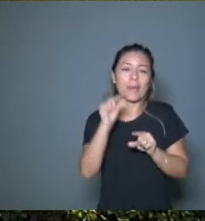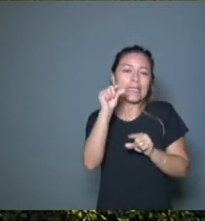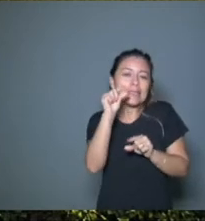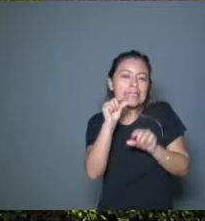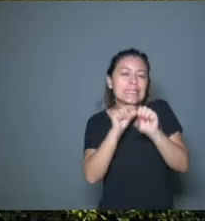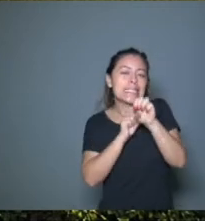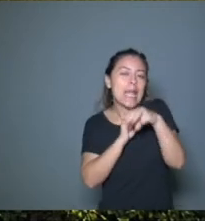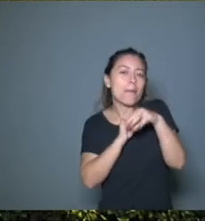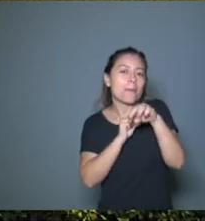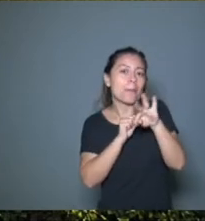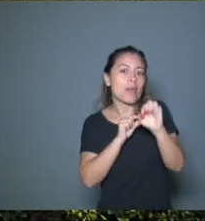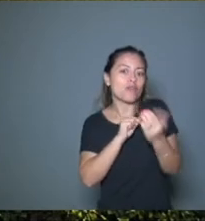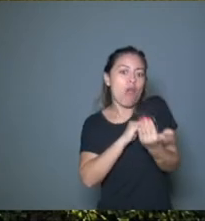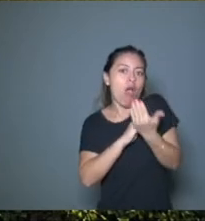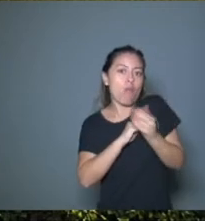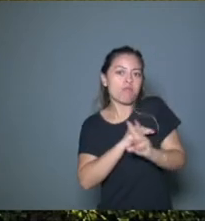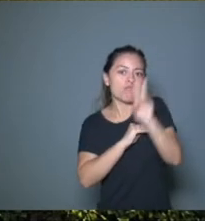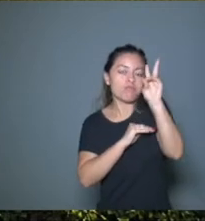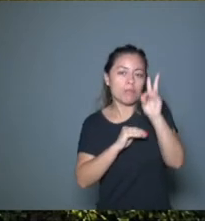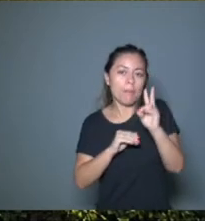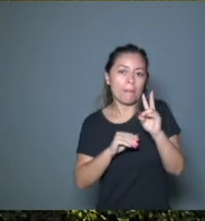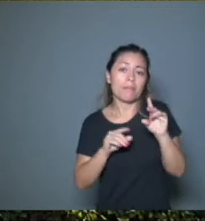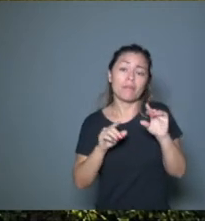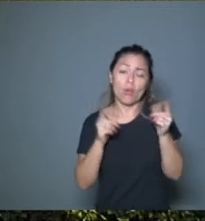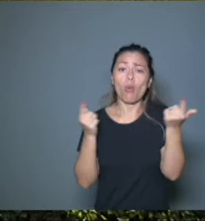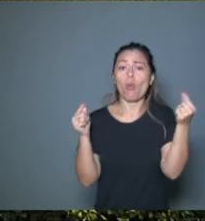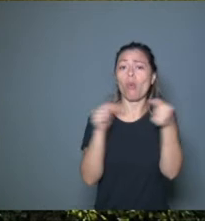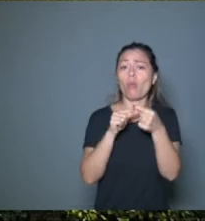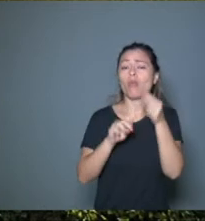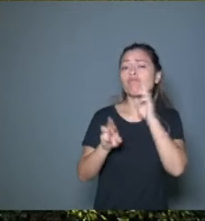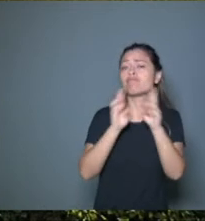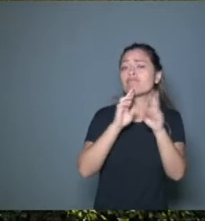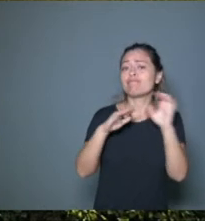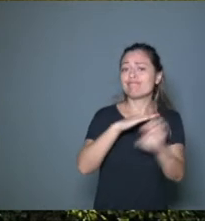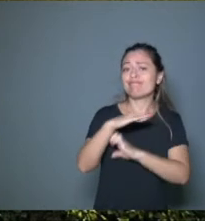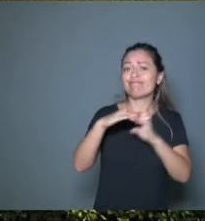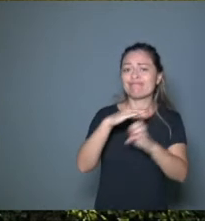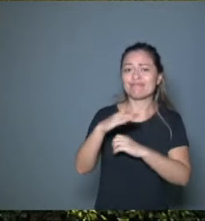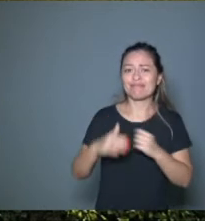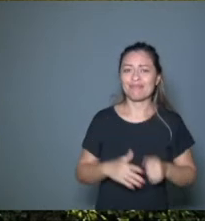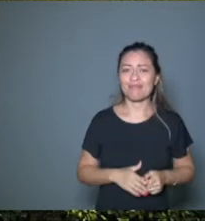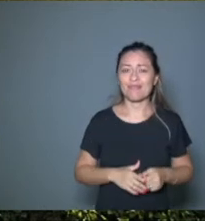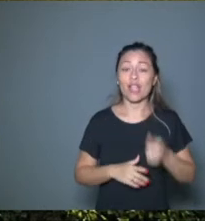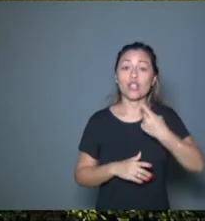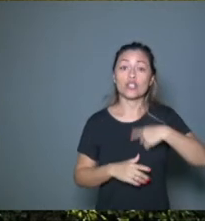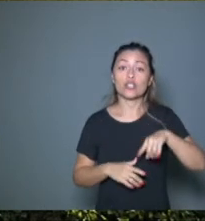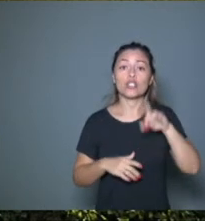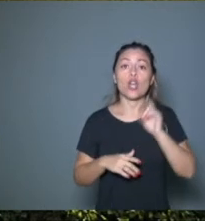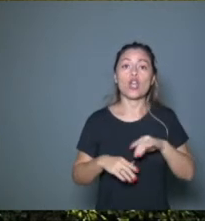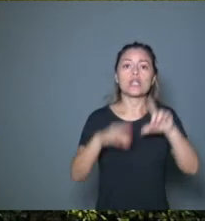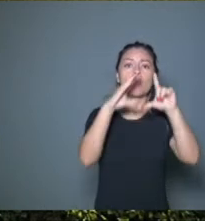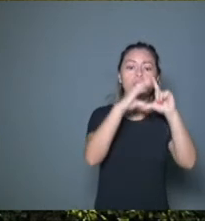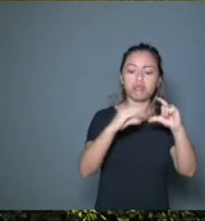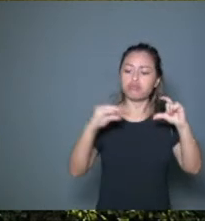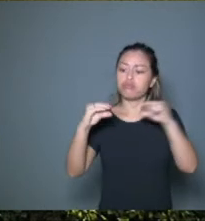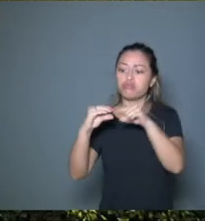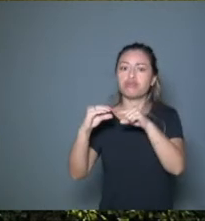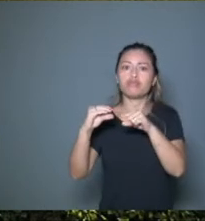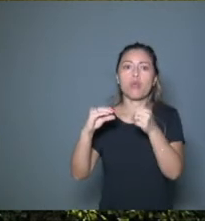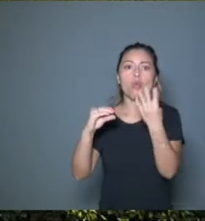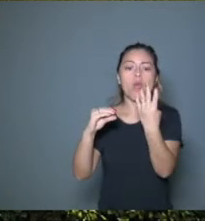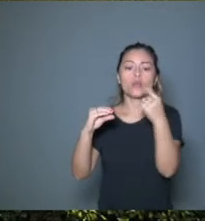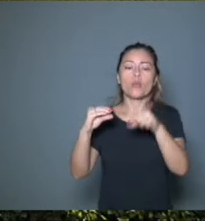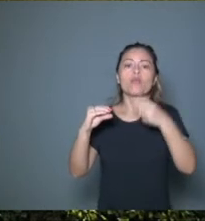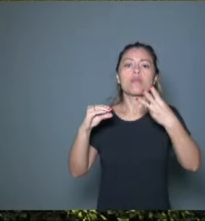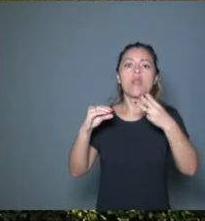agregou valor a um produto, e isso tudo aparece aqui no resultado da companhia, né? Então, nossa receita líquida chegou a 4,3 bi, né,